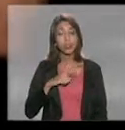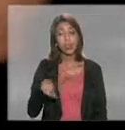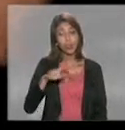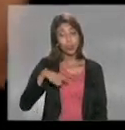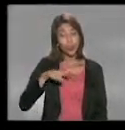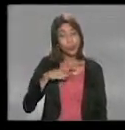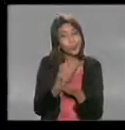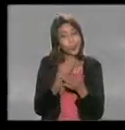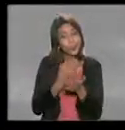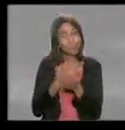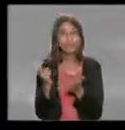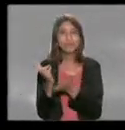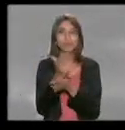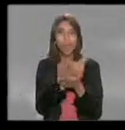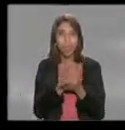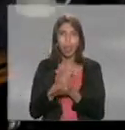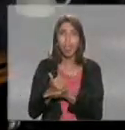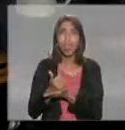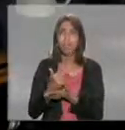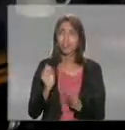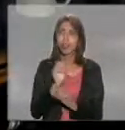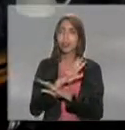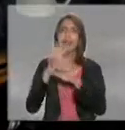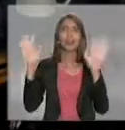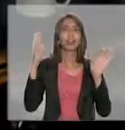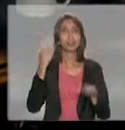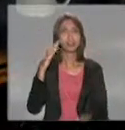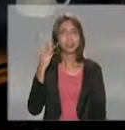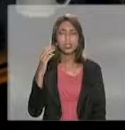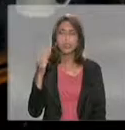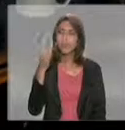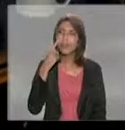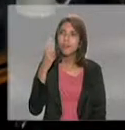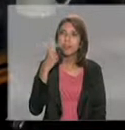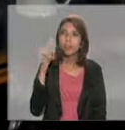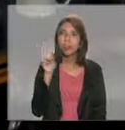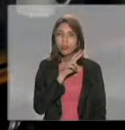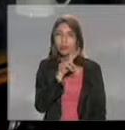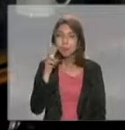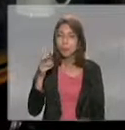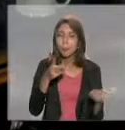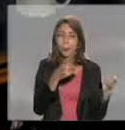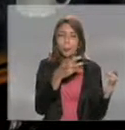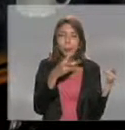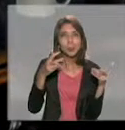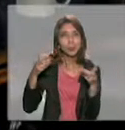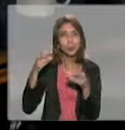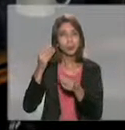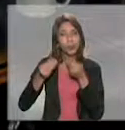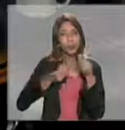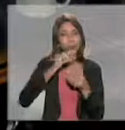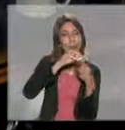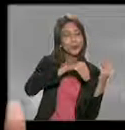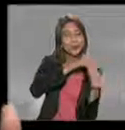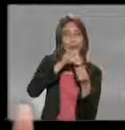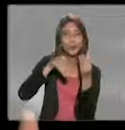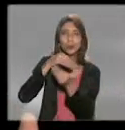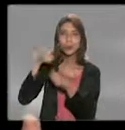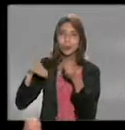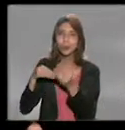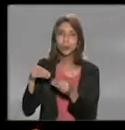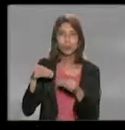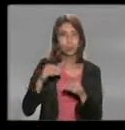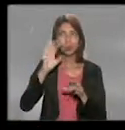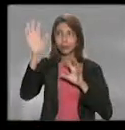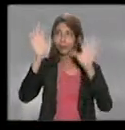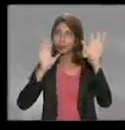norte africano, inclusive muitos não querem considerar que no norte da África nós temos os árabes, e na